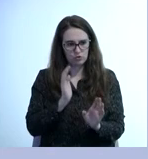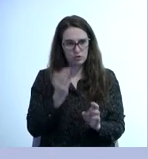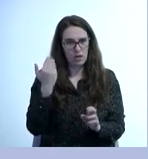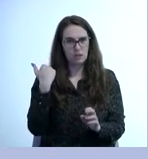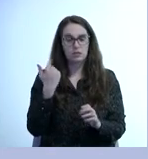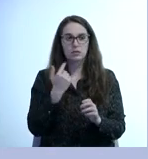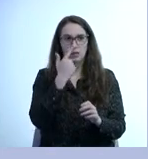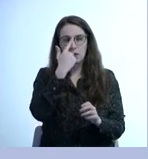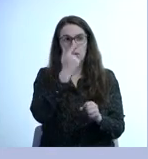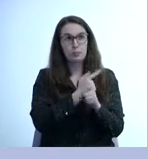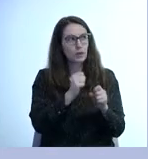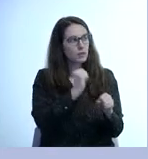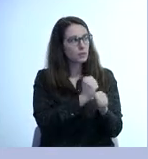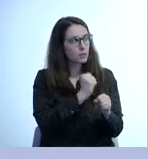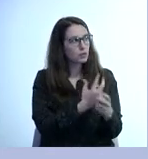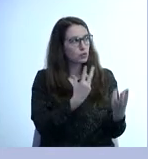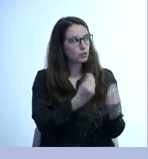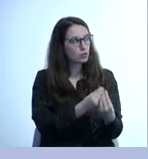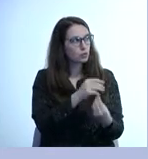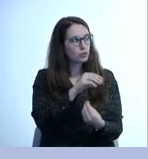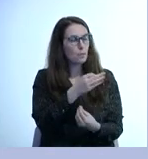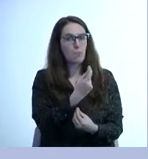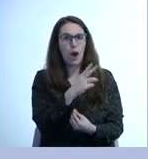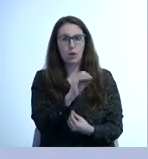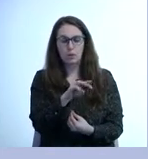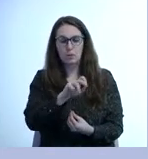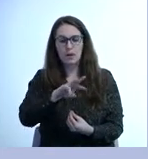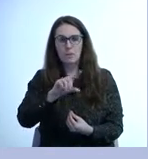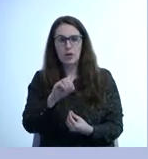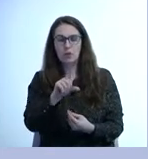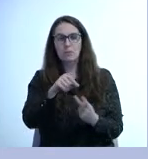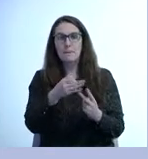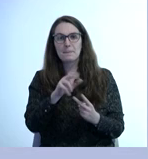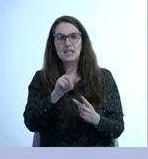porque estavas a trabalhar com o Pires Martins e o Palma de Mel.